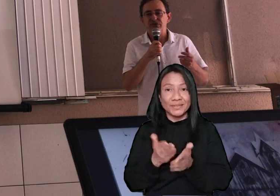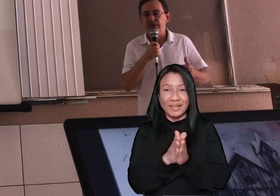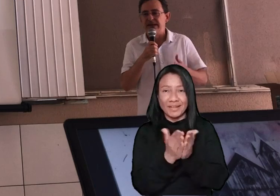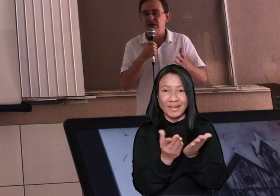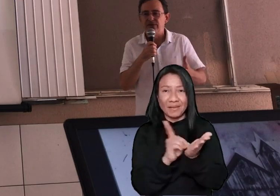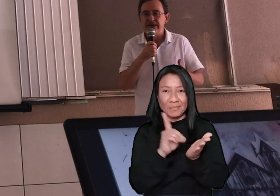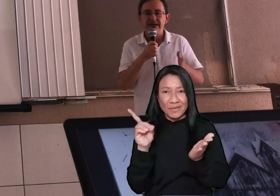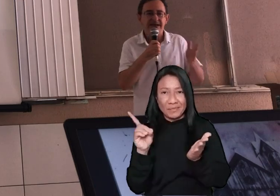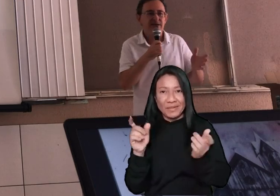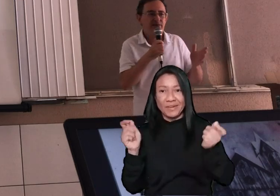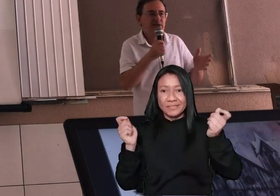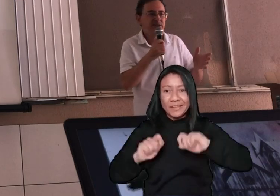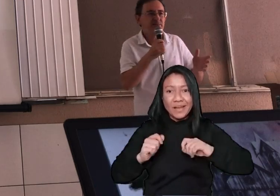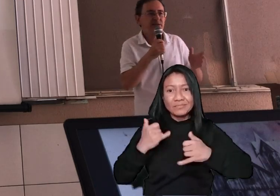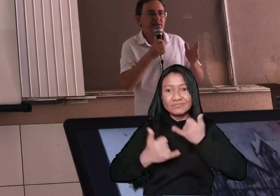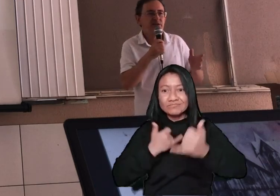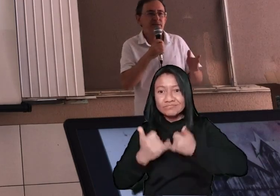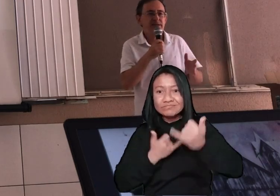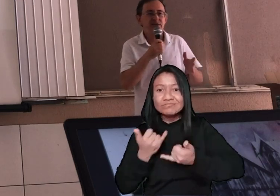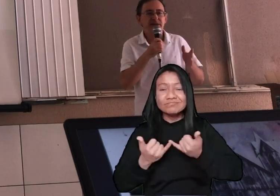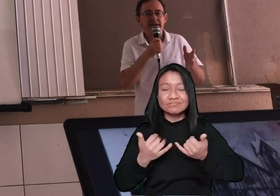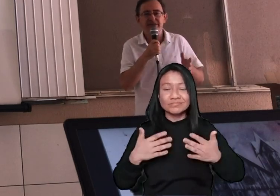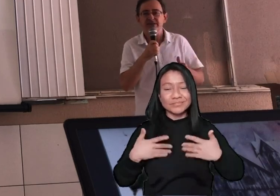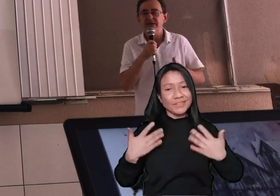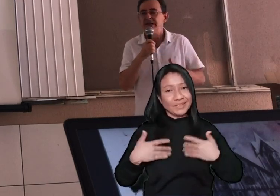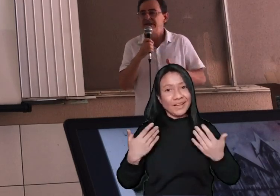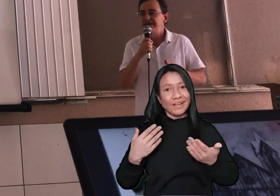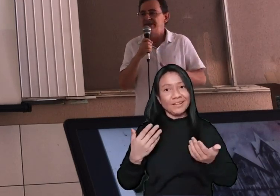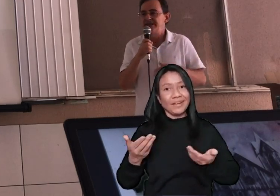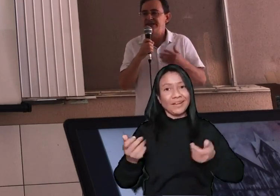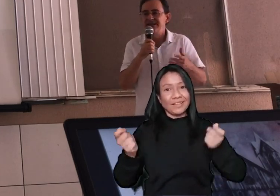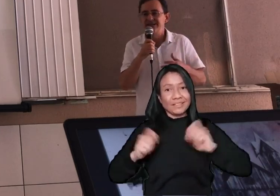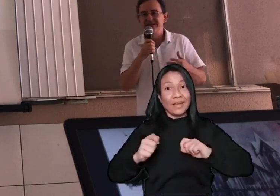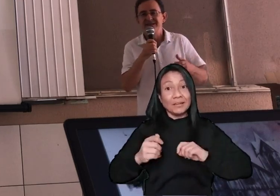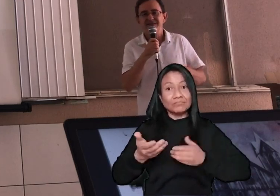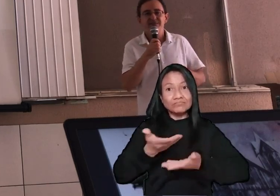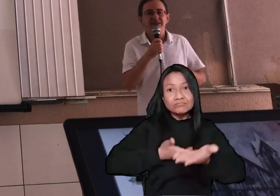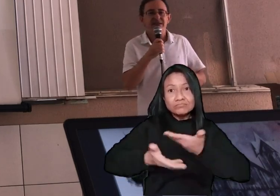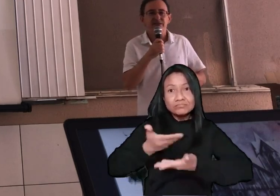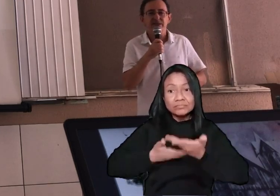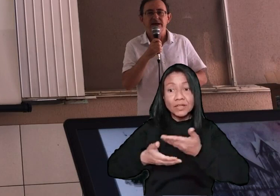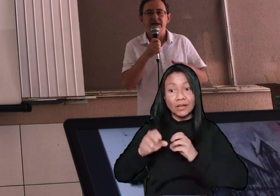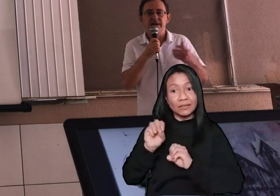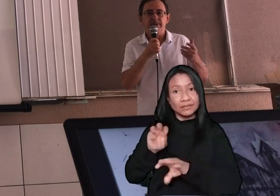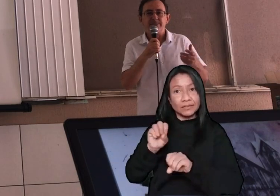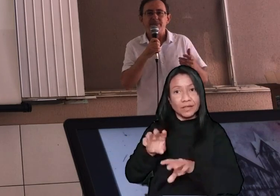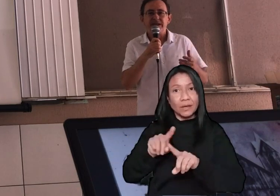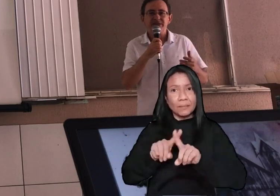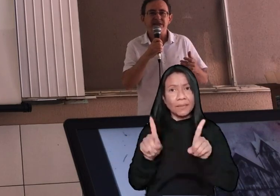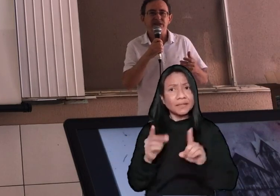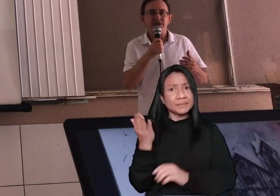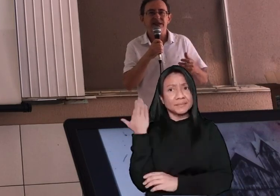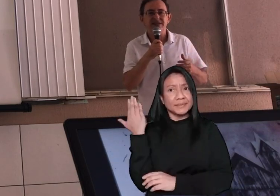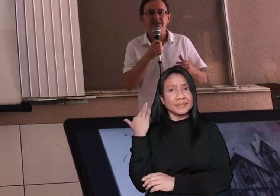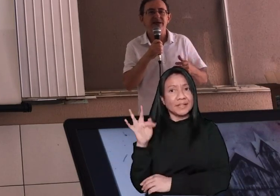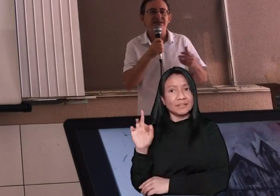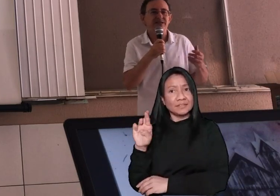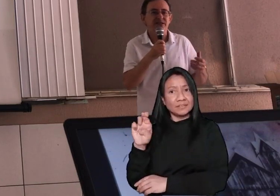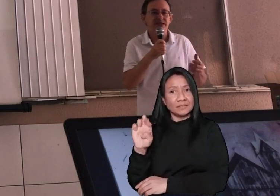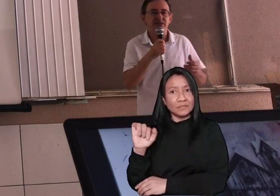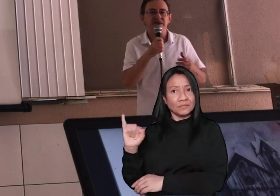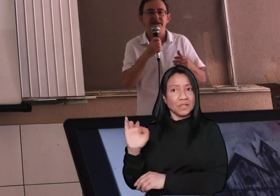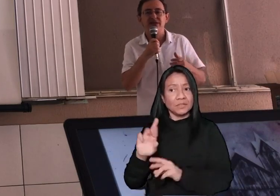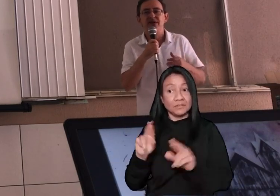Então, mas o Frei não, o Frei queria que fosse totalmente diferente, né? E às vezes ele tinha as